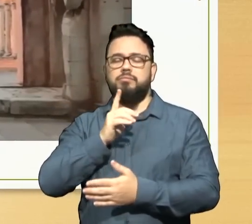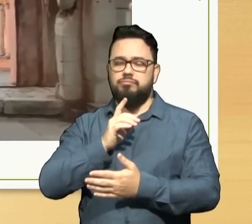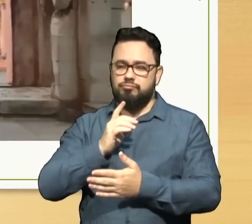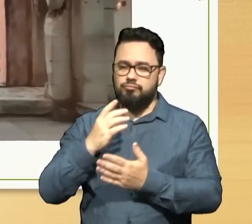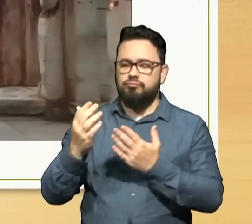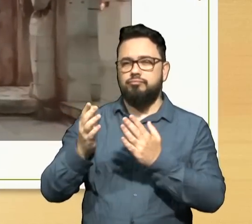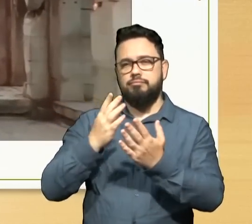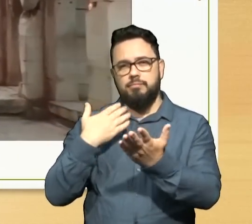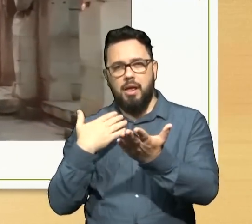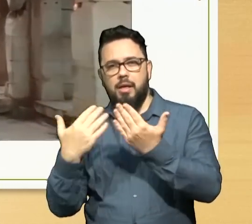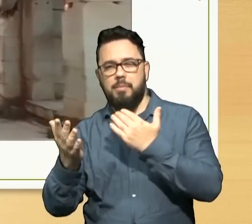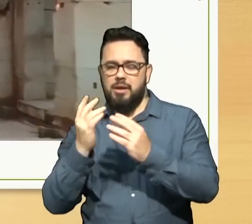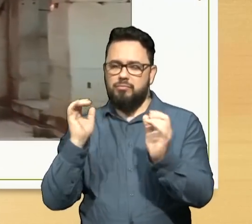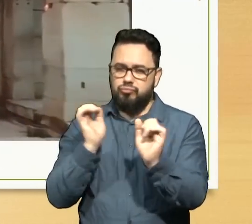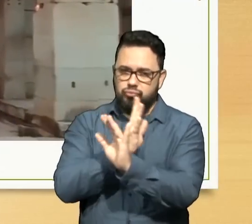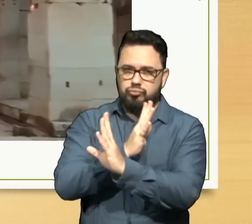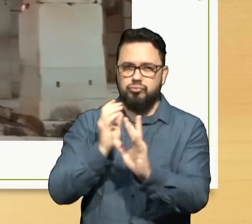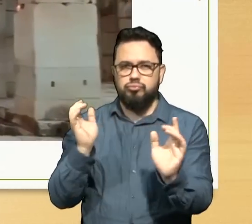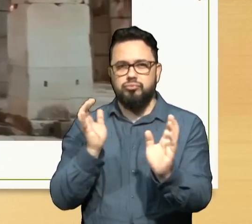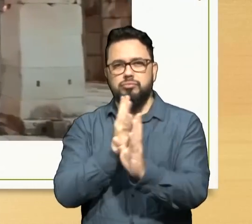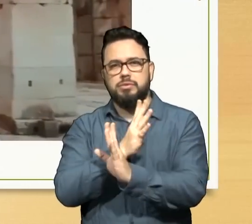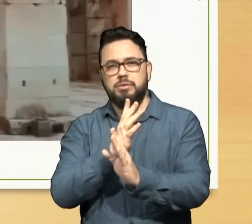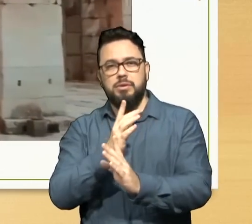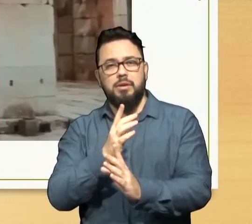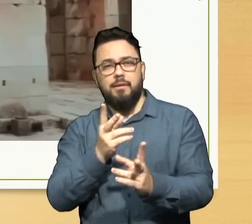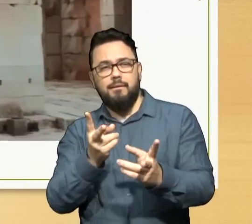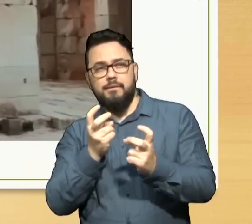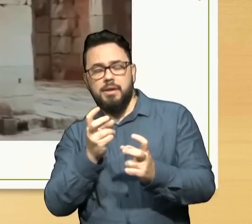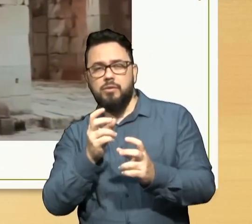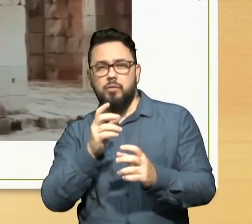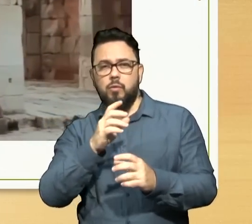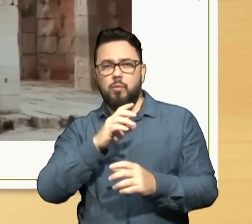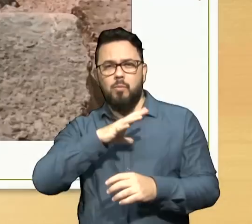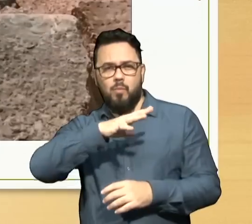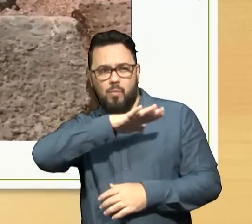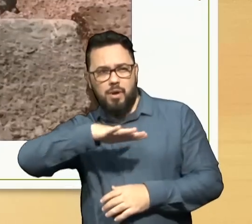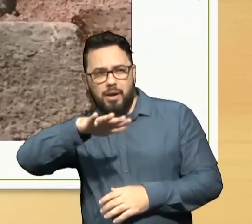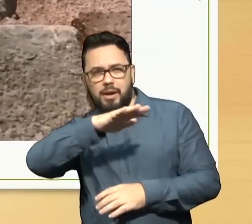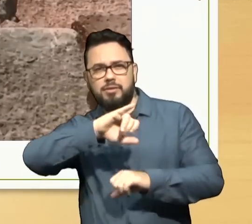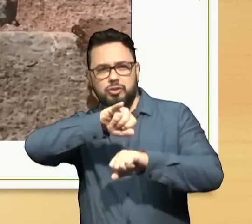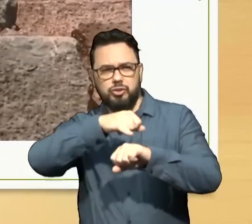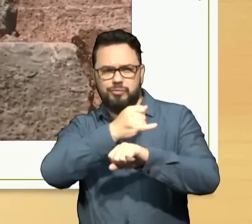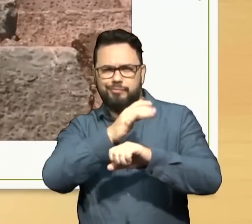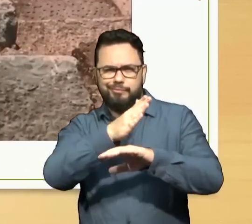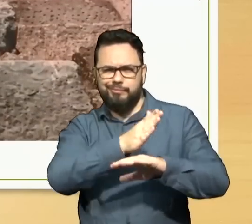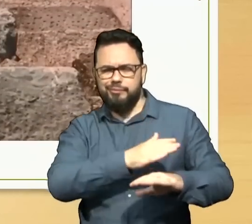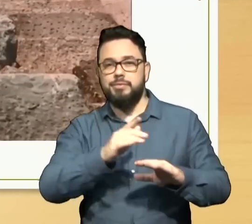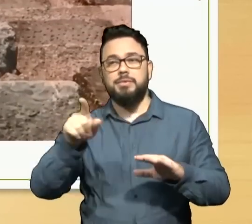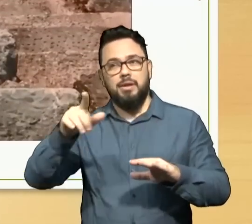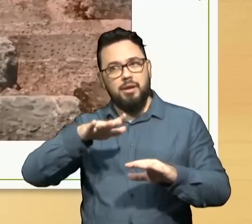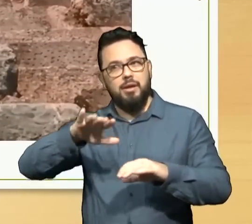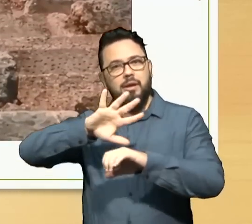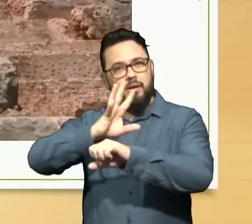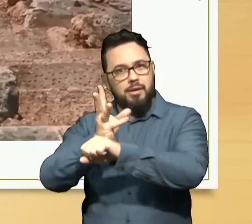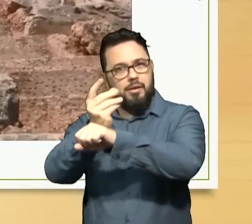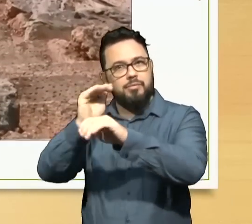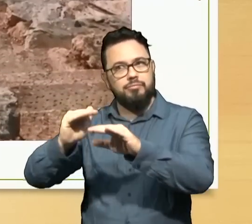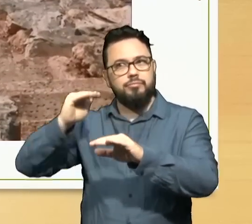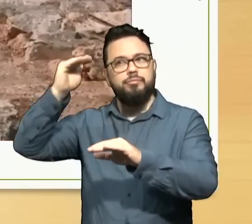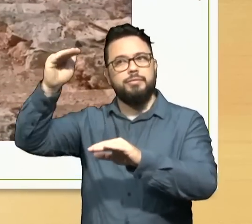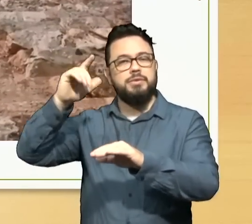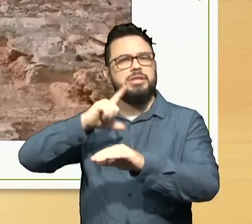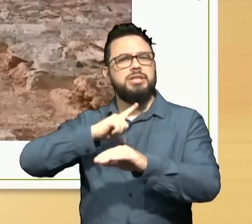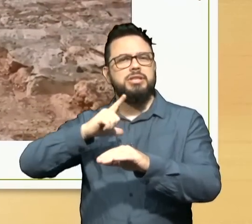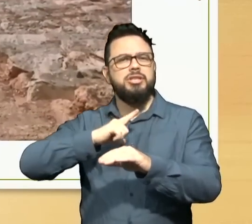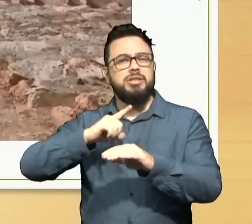João Viu a suntuosidade de uma cidade muito maior do que Jerusalém E essa cidade era proverbial por sua idolatria